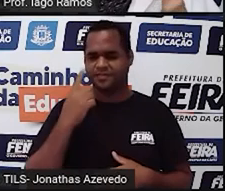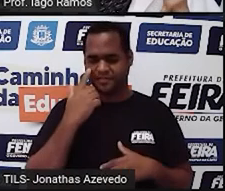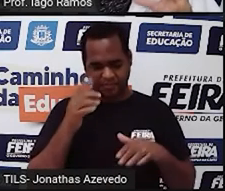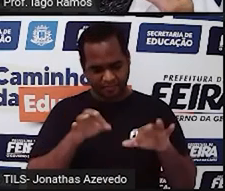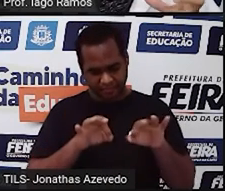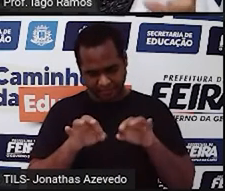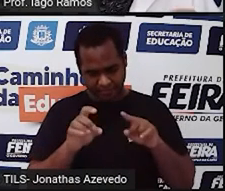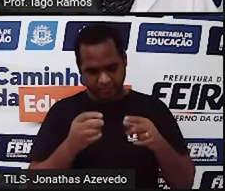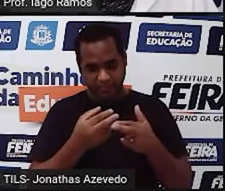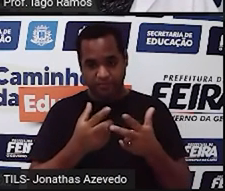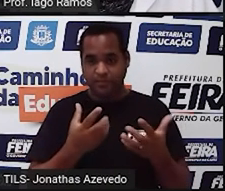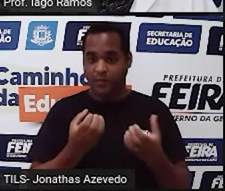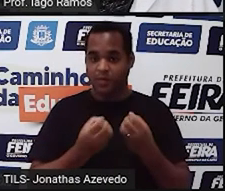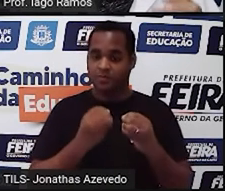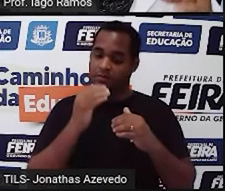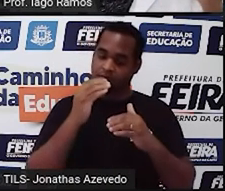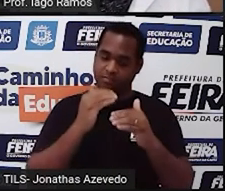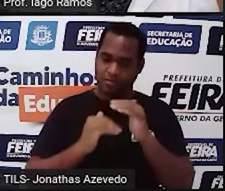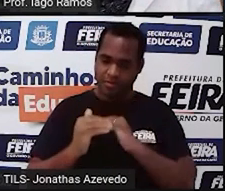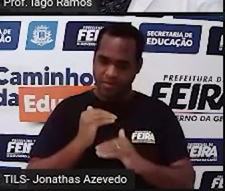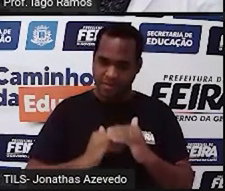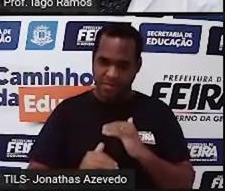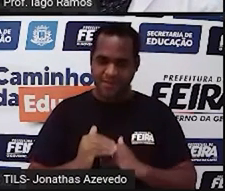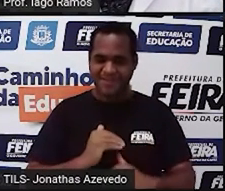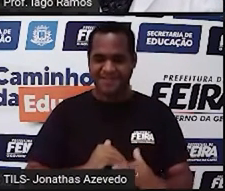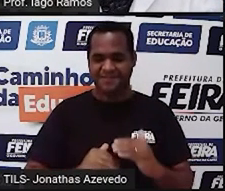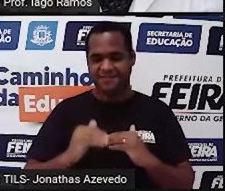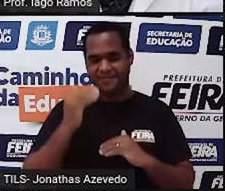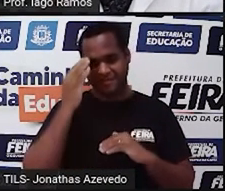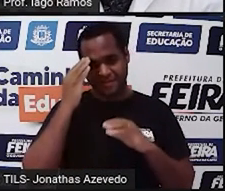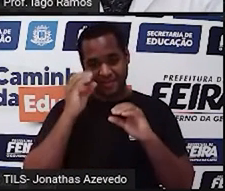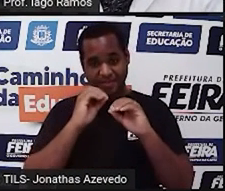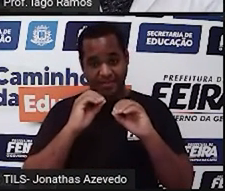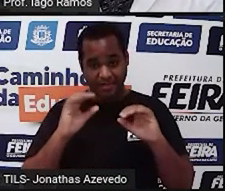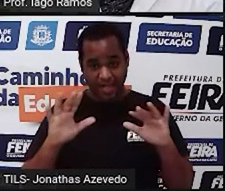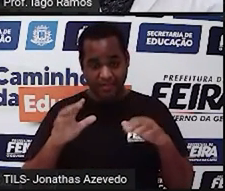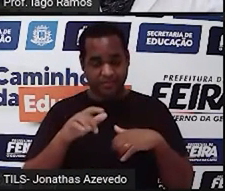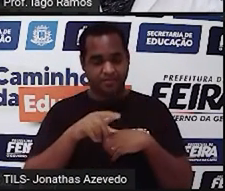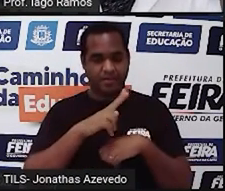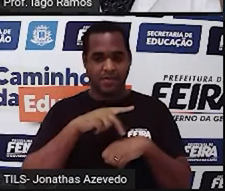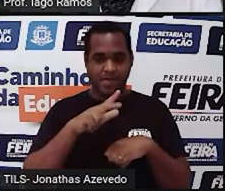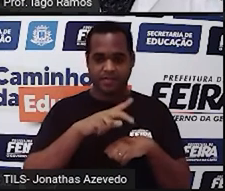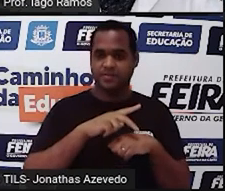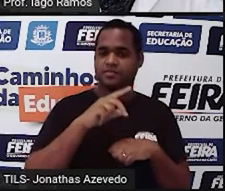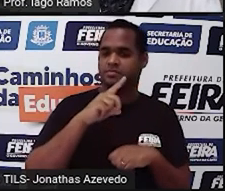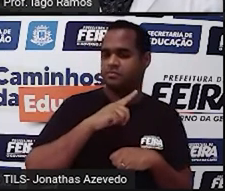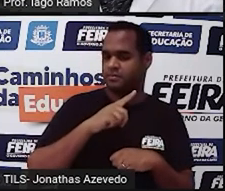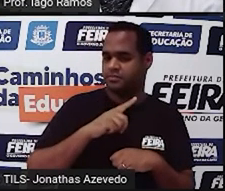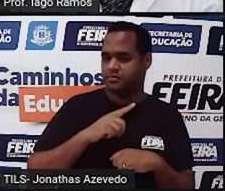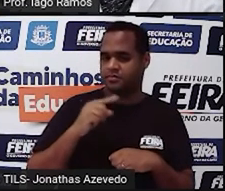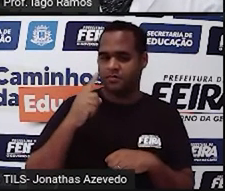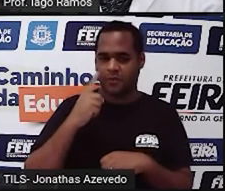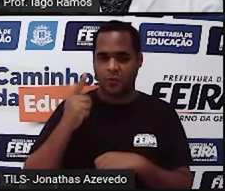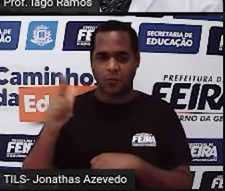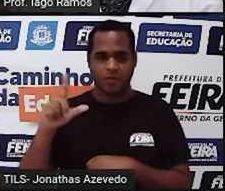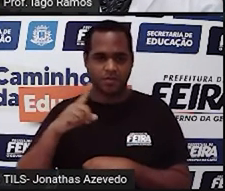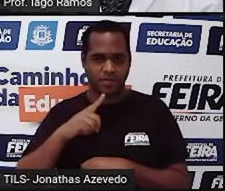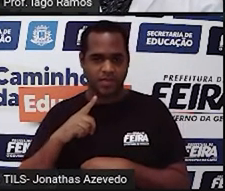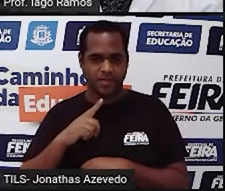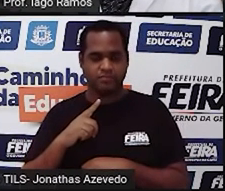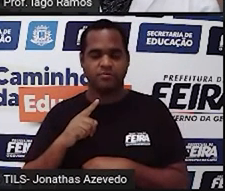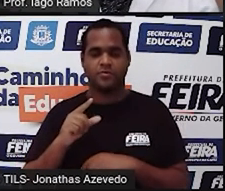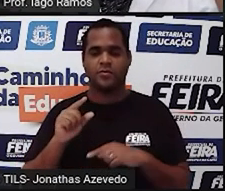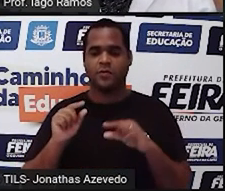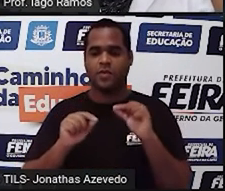de maneira decrescente aqueles países que têm ao menos não é uma